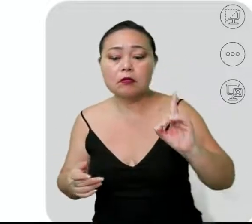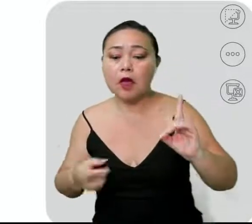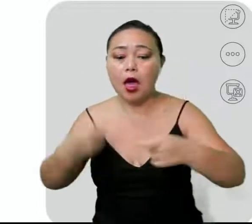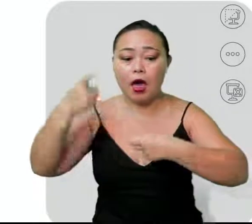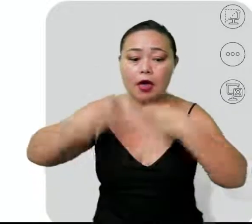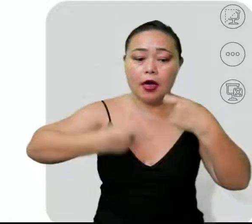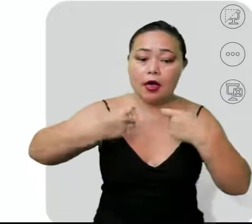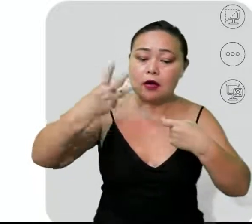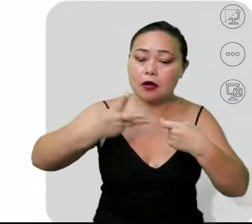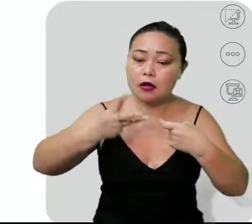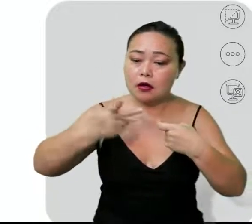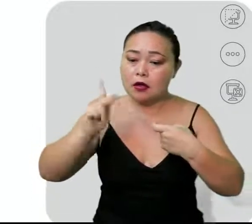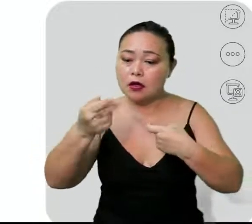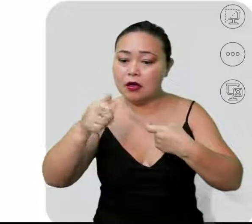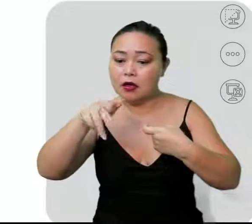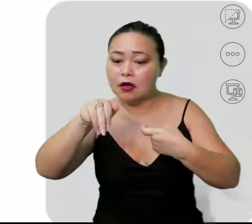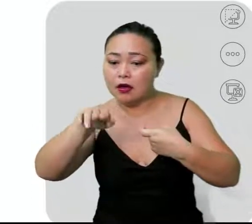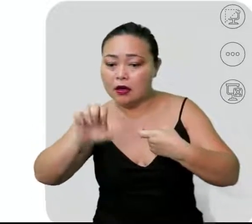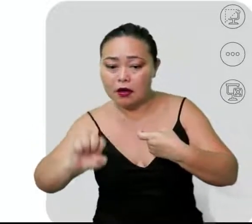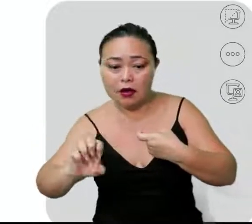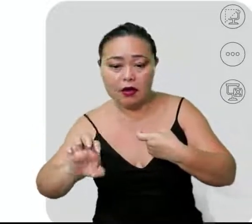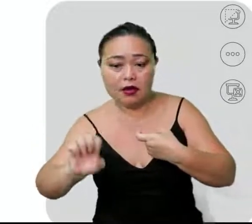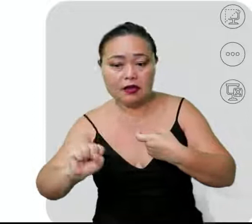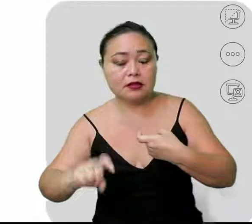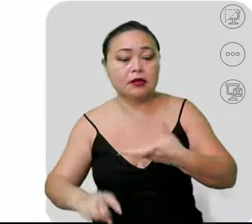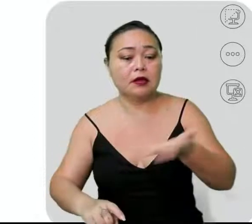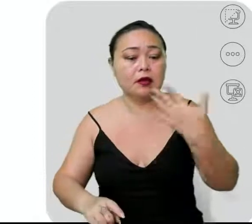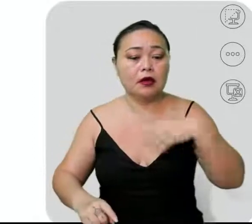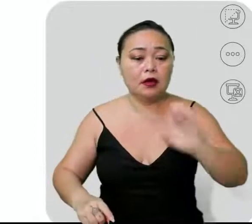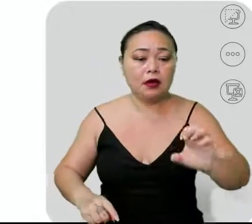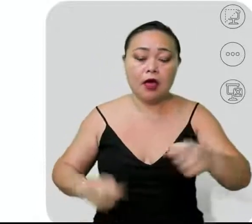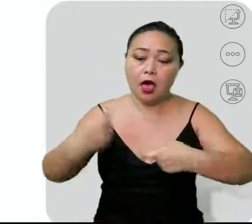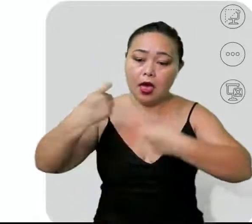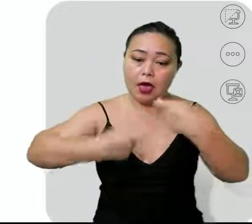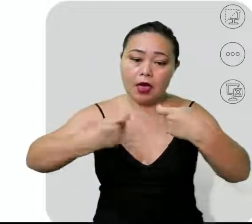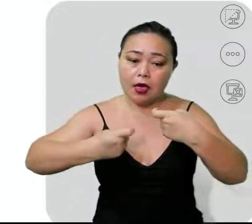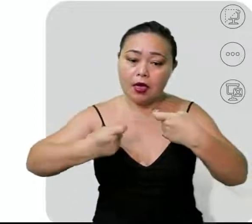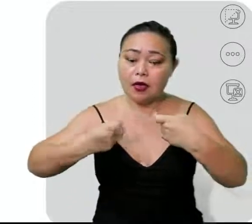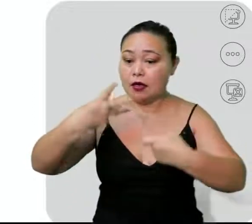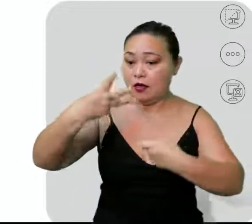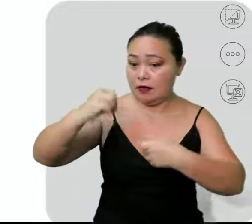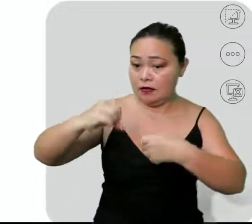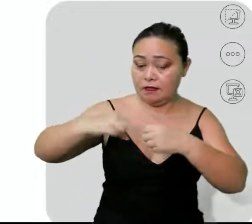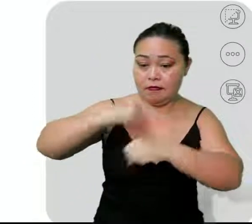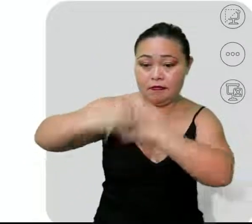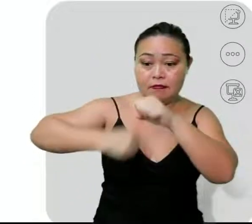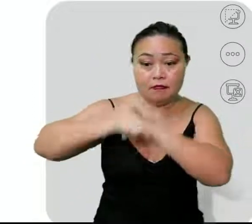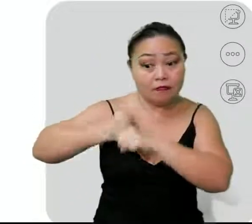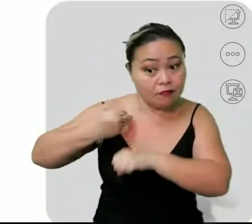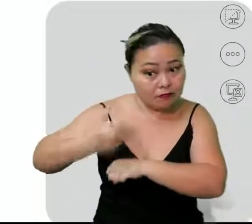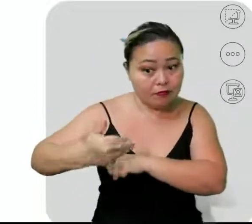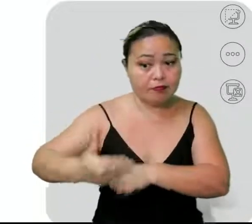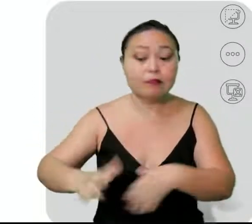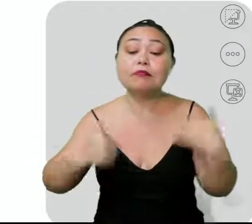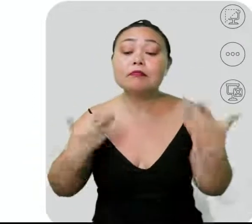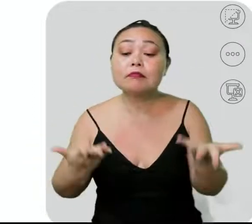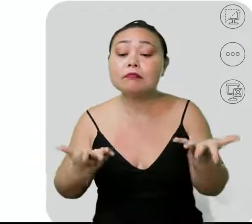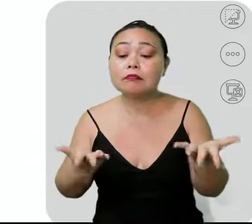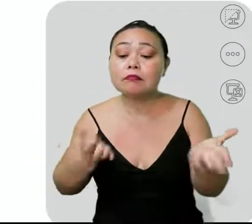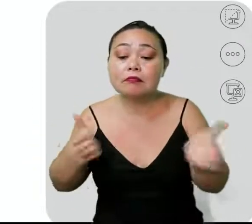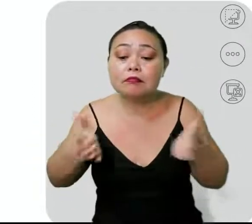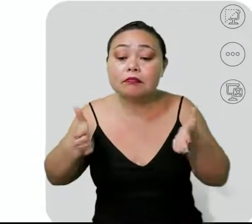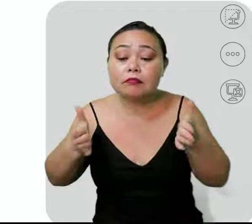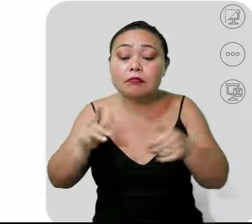de gado os três Henriques e ele entra e Guerra dos Trinta Anos